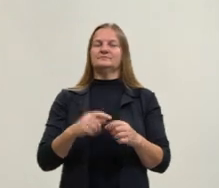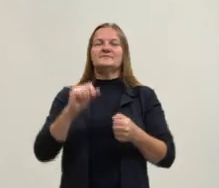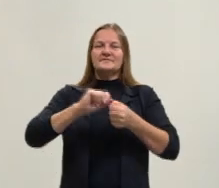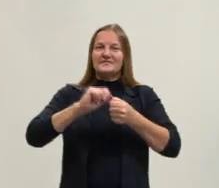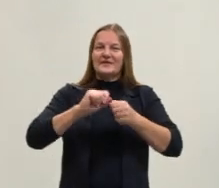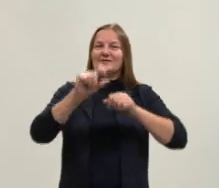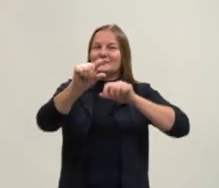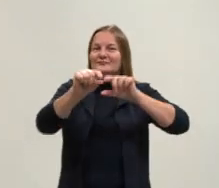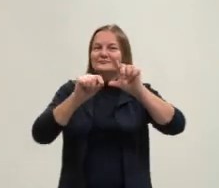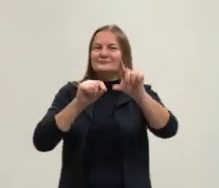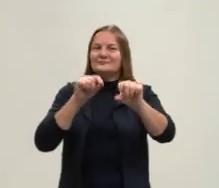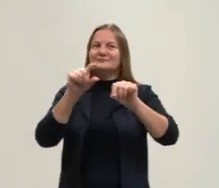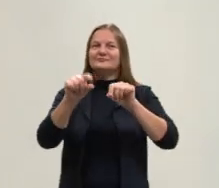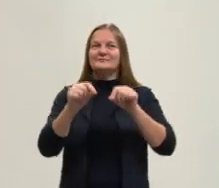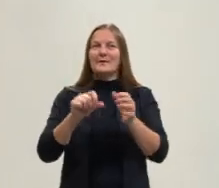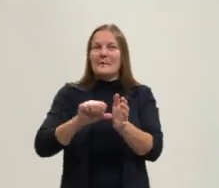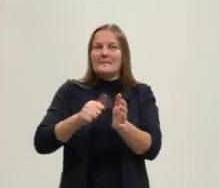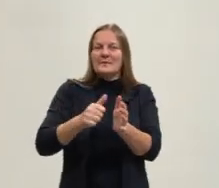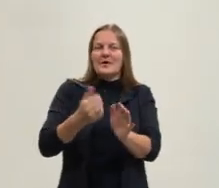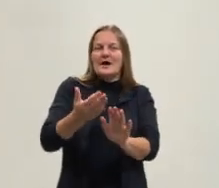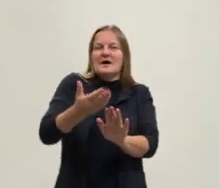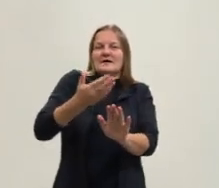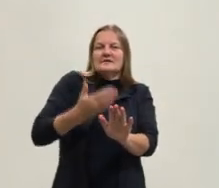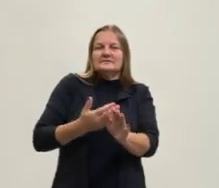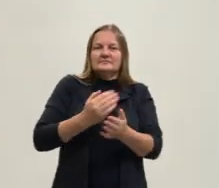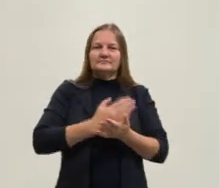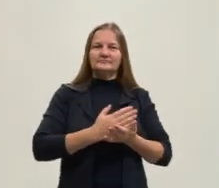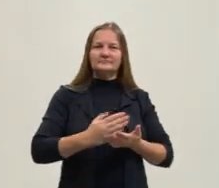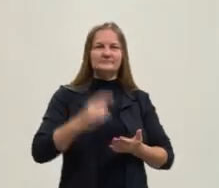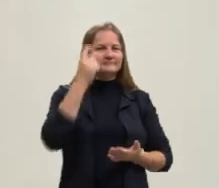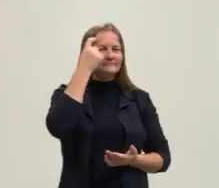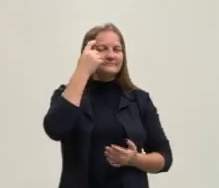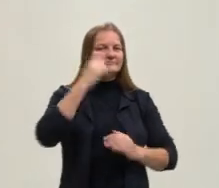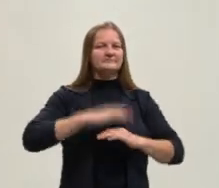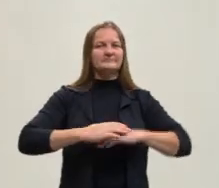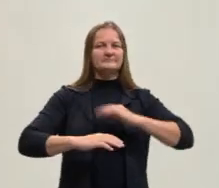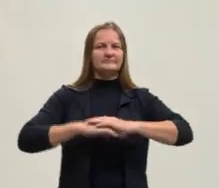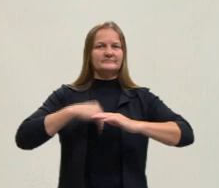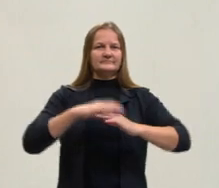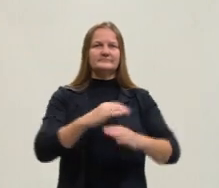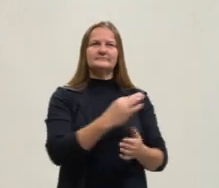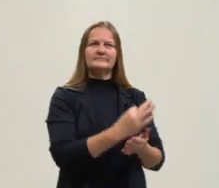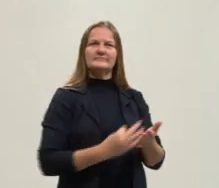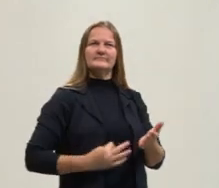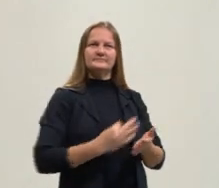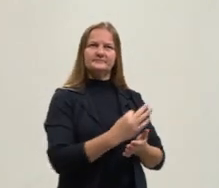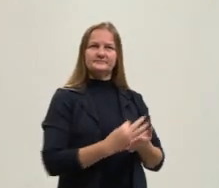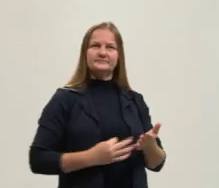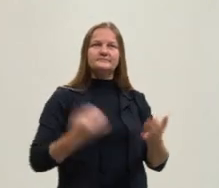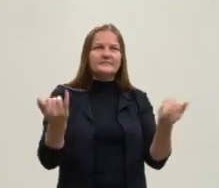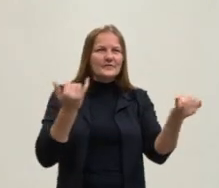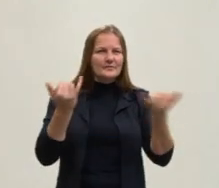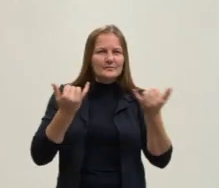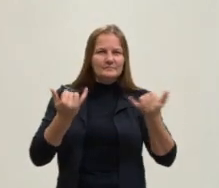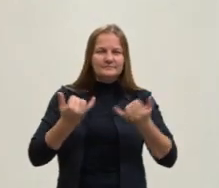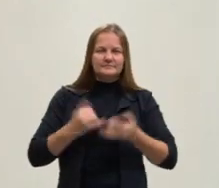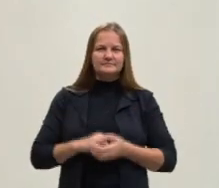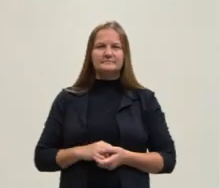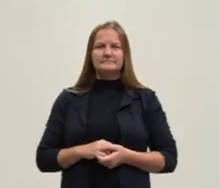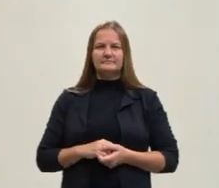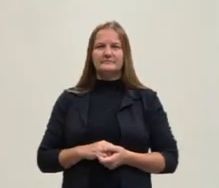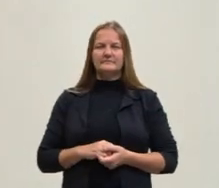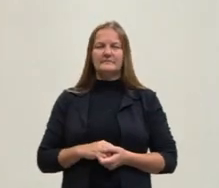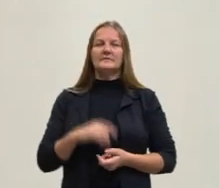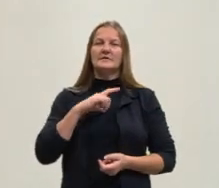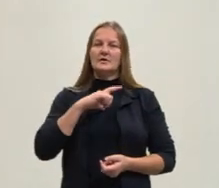faço essa seleção primeiro antes de começar a pensar construir esse meu texto eu faço a seleção dessas informações das